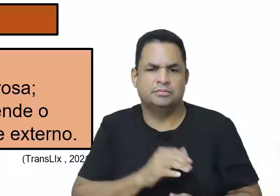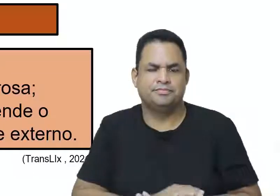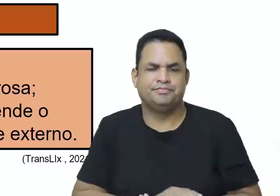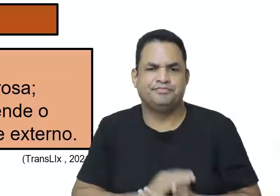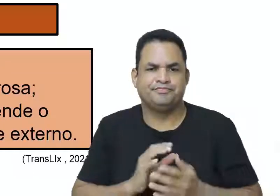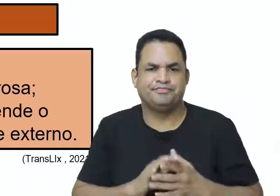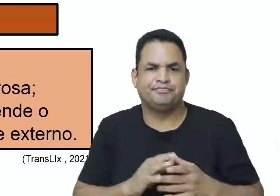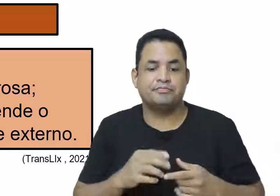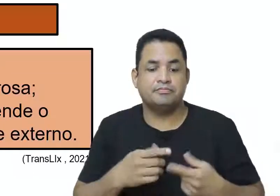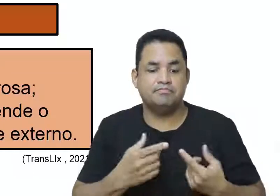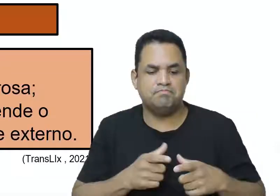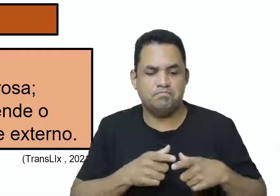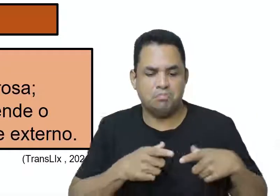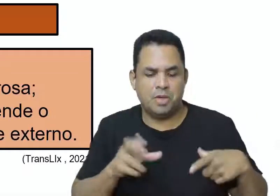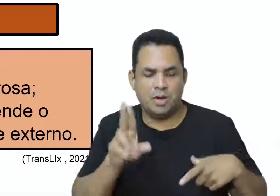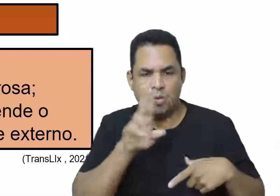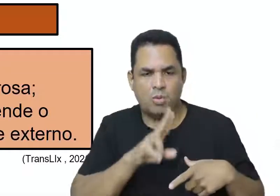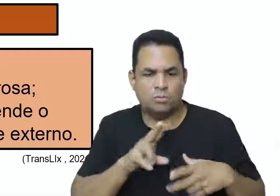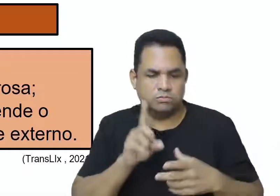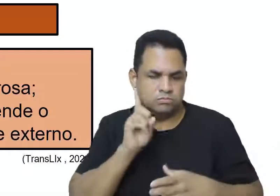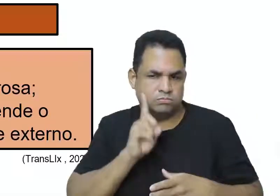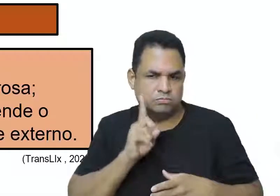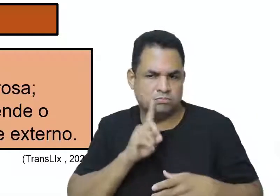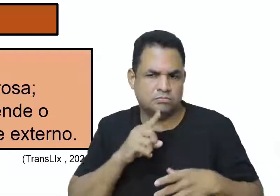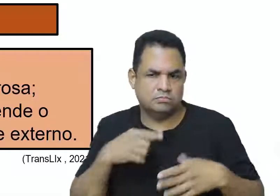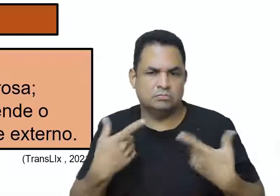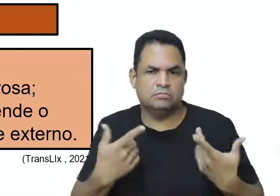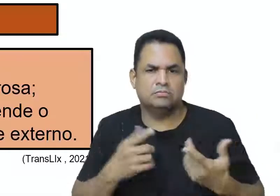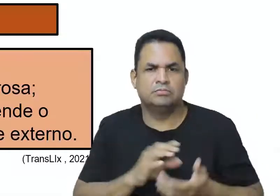maior consumidor é os Estados Unidos.